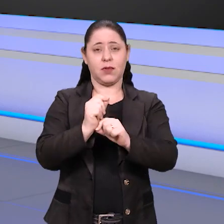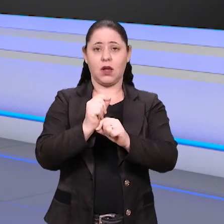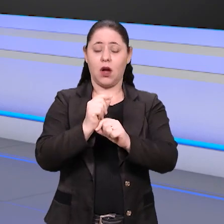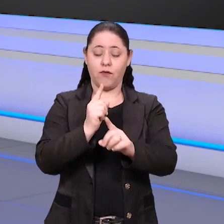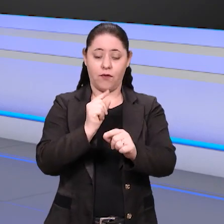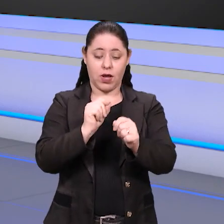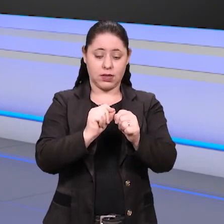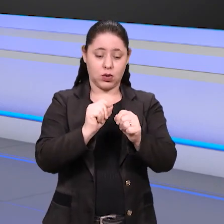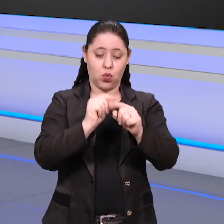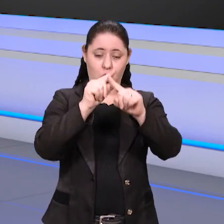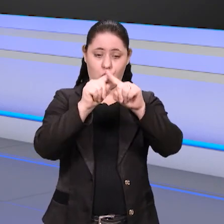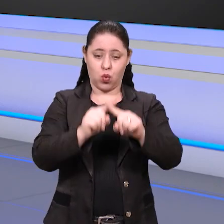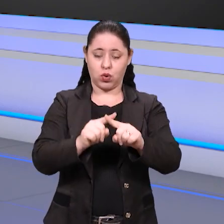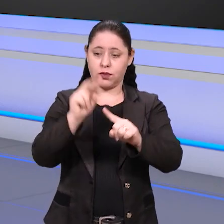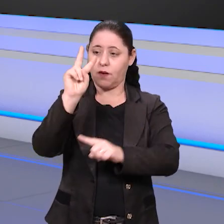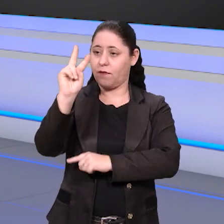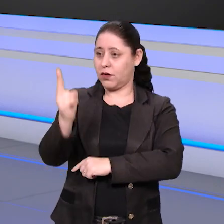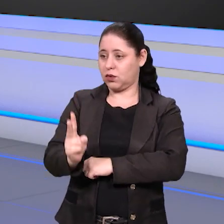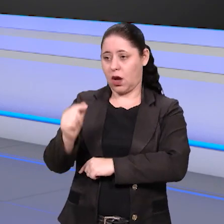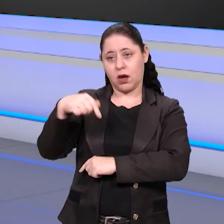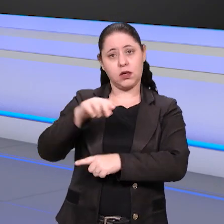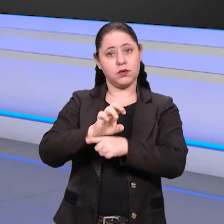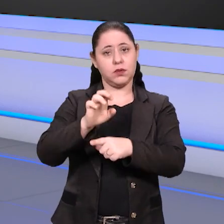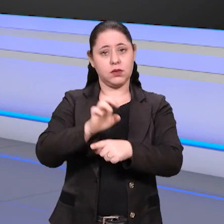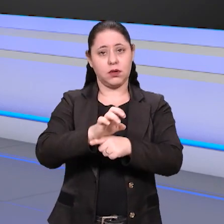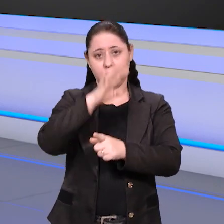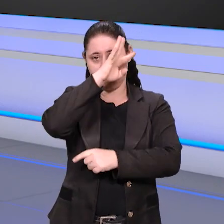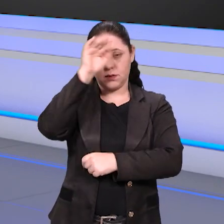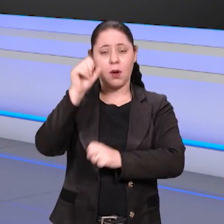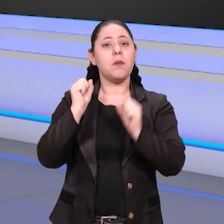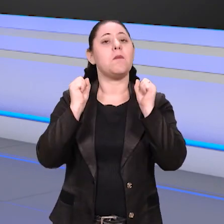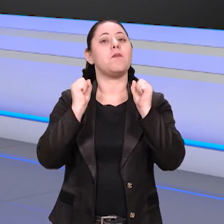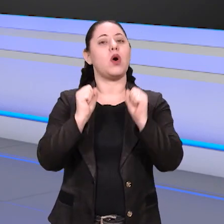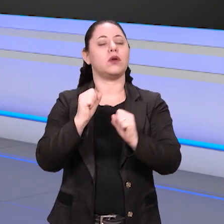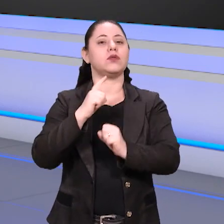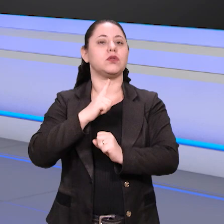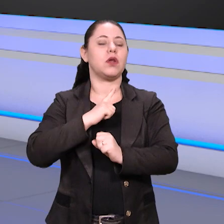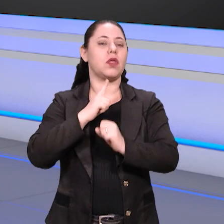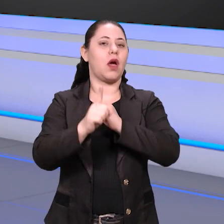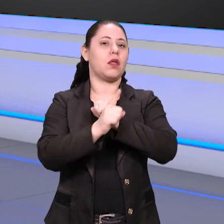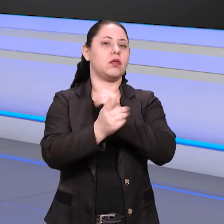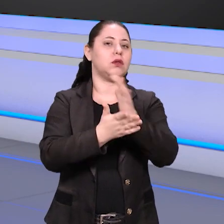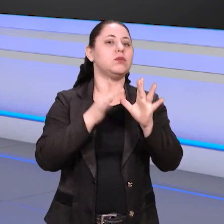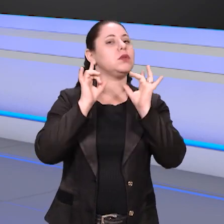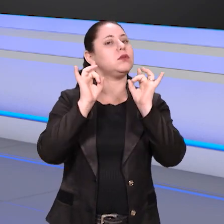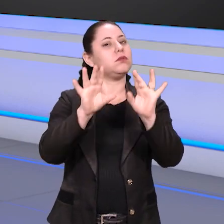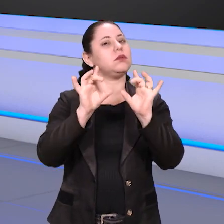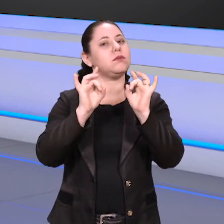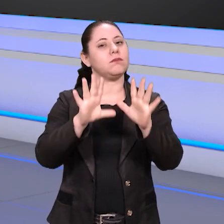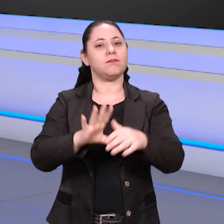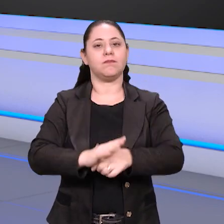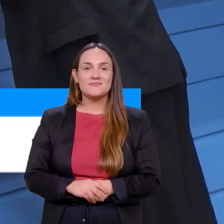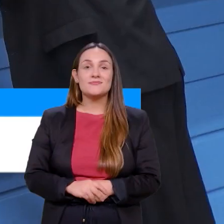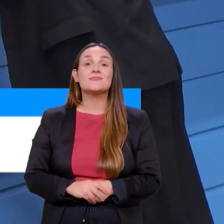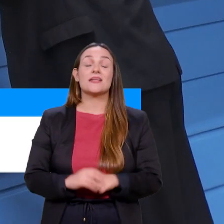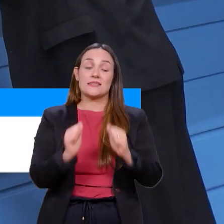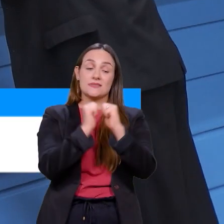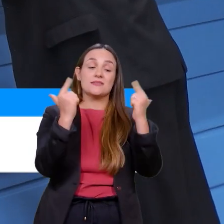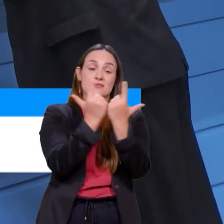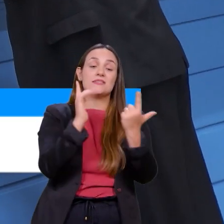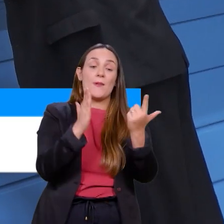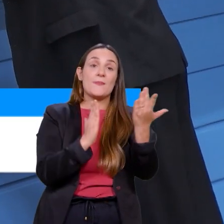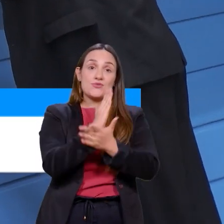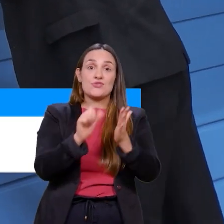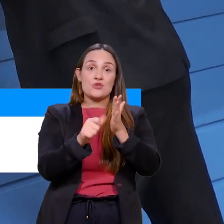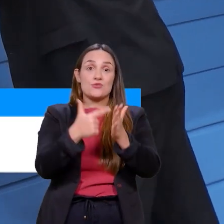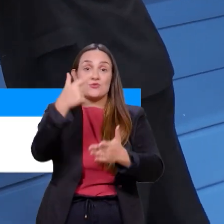ao realizarem concursos públicos e vestibulares aqui no Estado, poderão receber atendimento especializado. A Casa